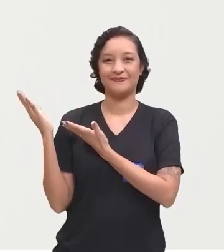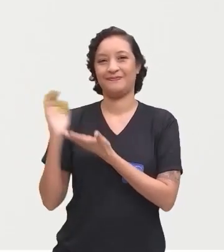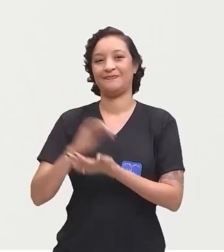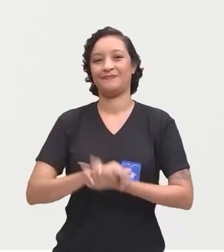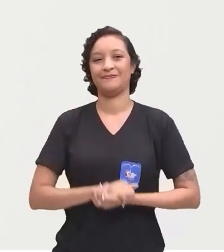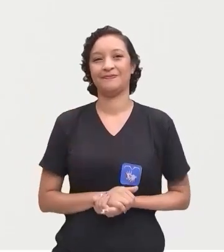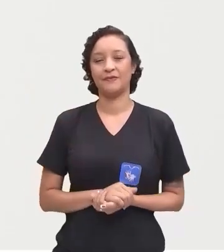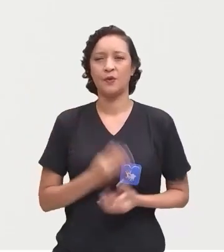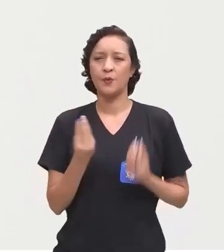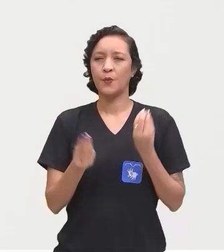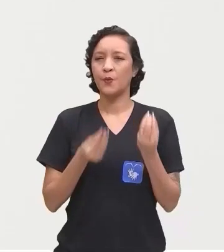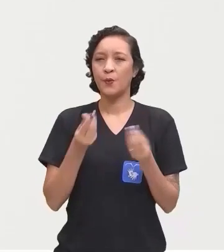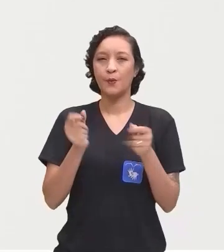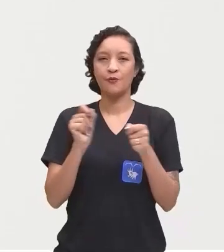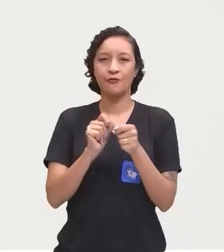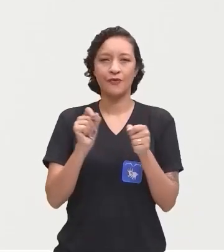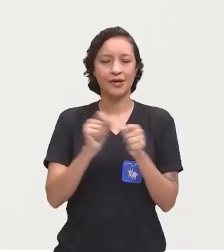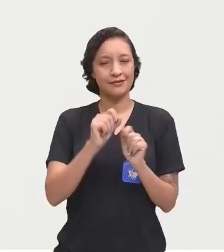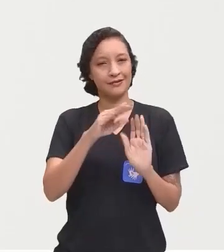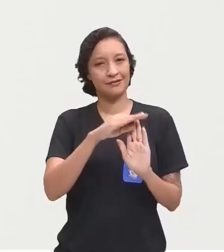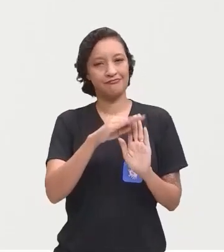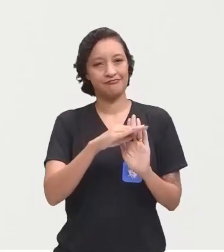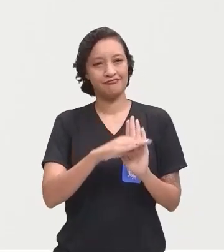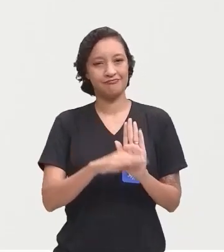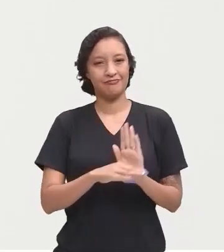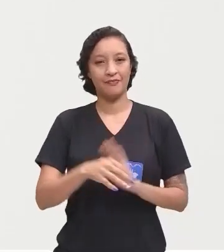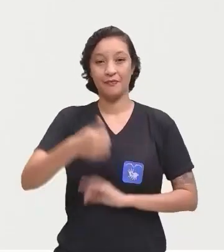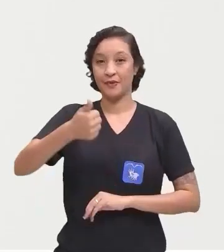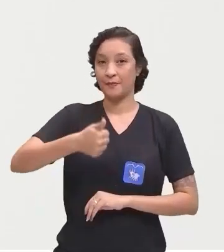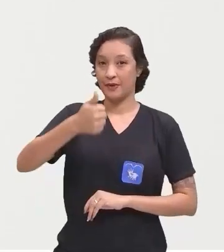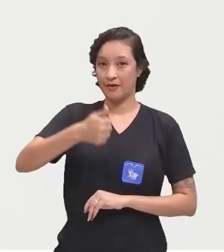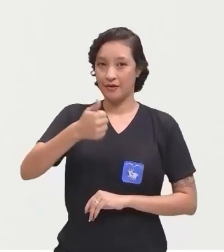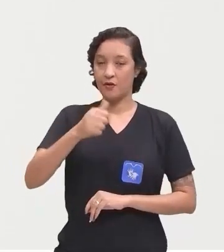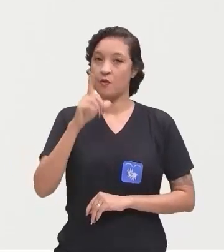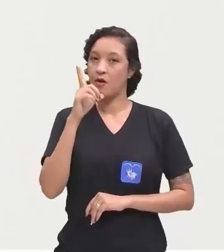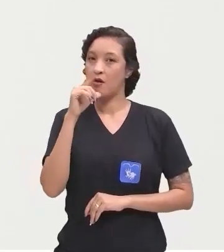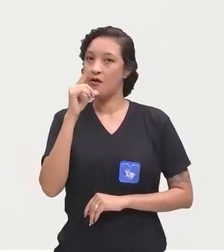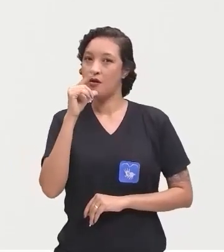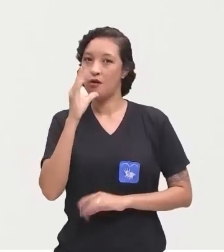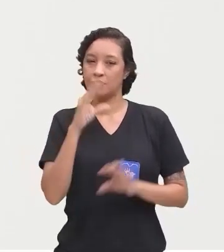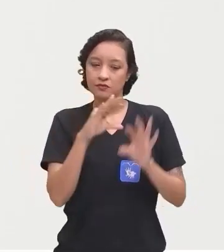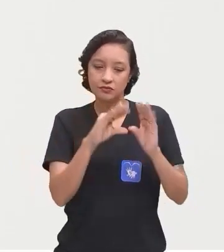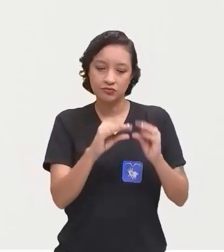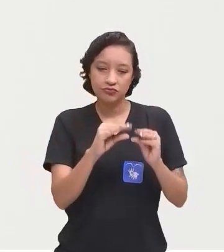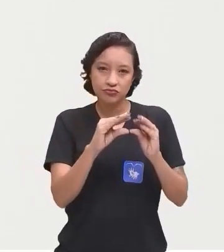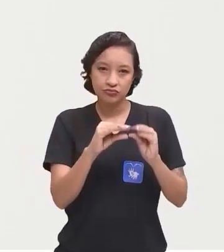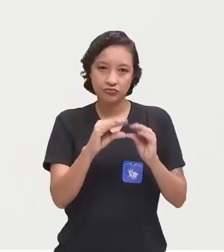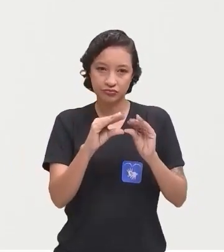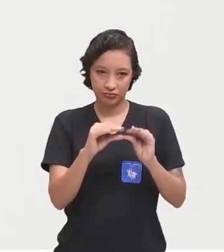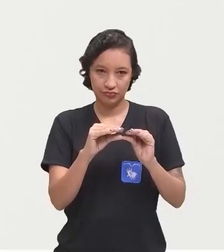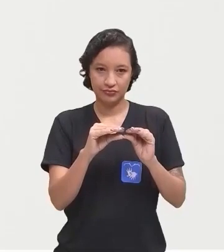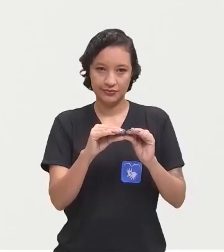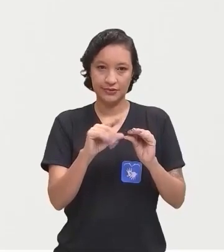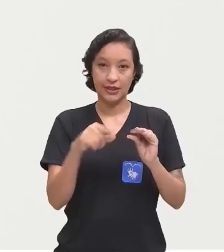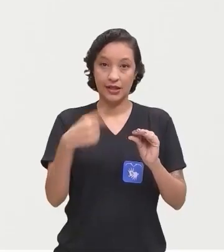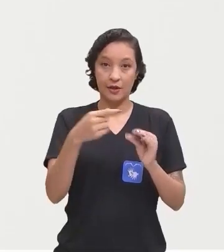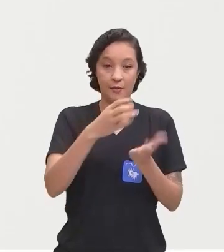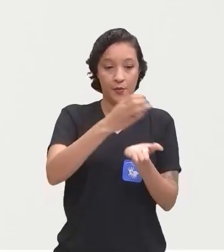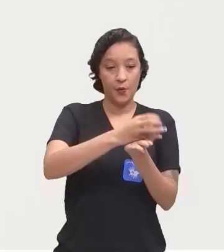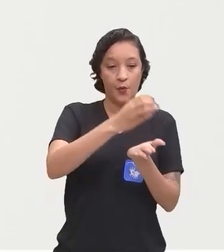água. Vamos relembrar qual é o procedimento? Procedimento experimental. Molhar o algodão com